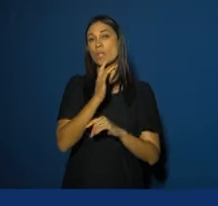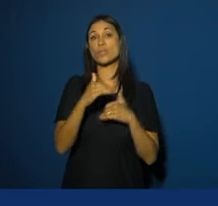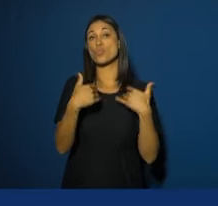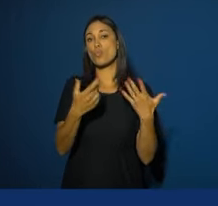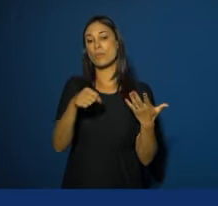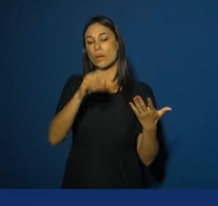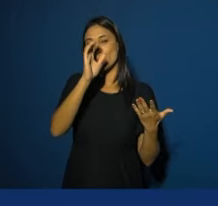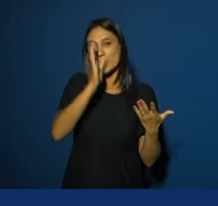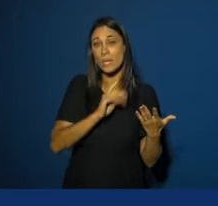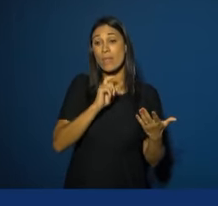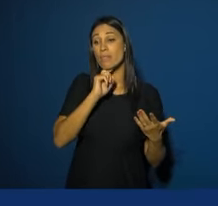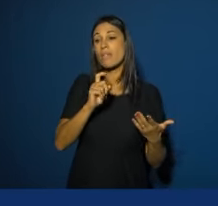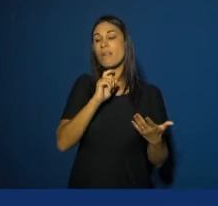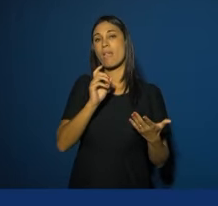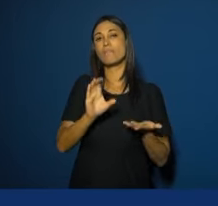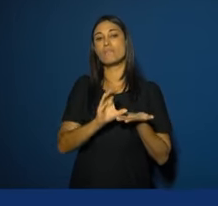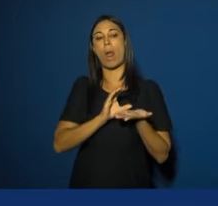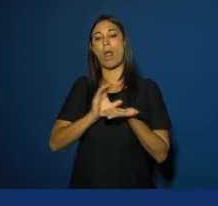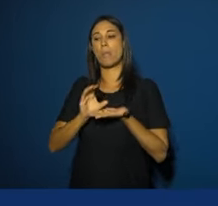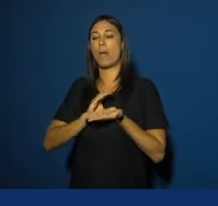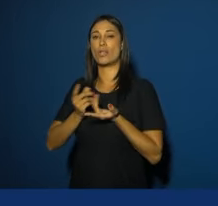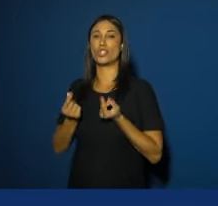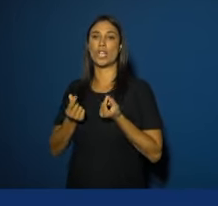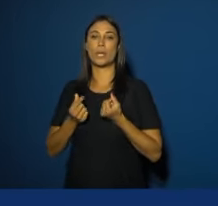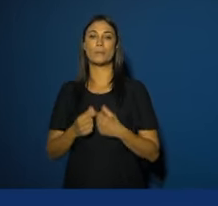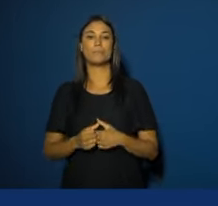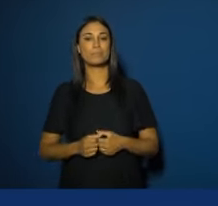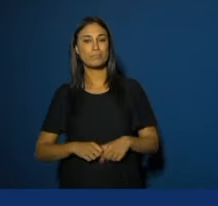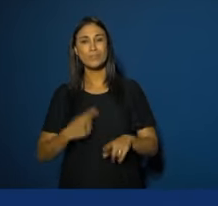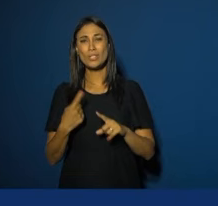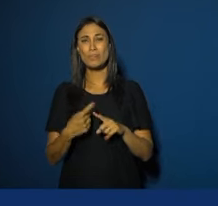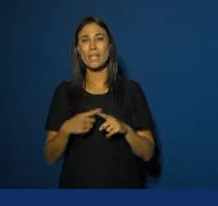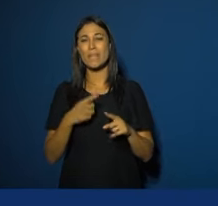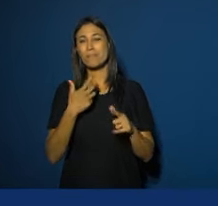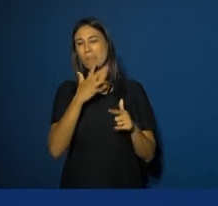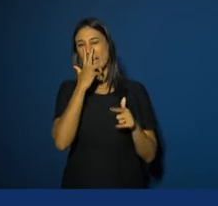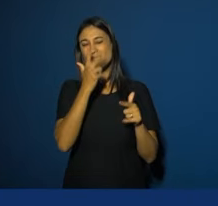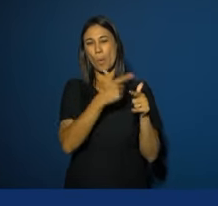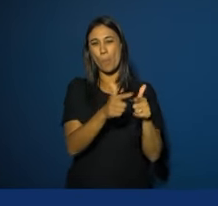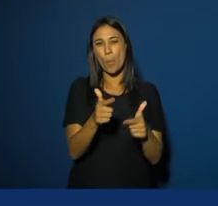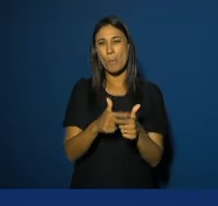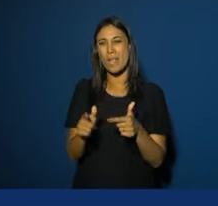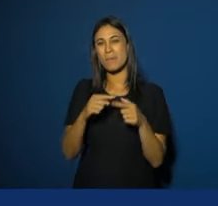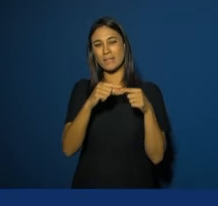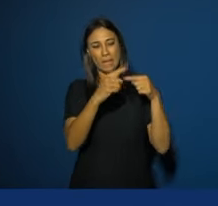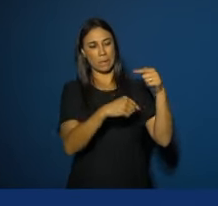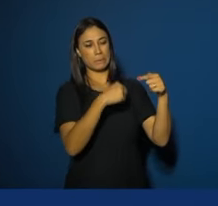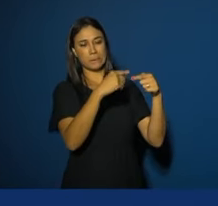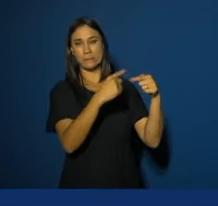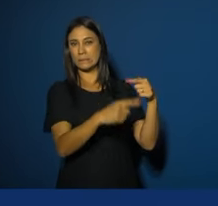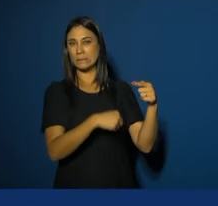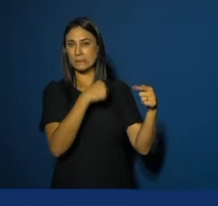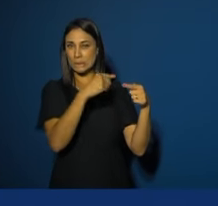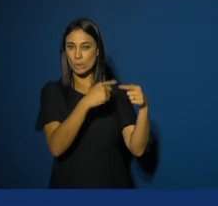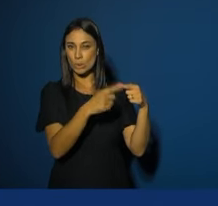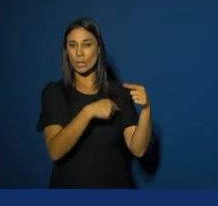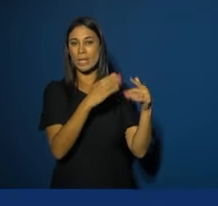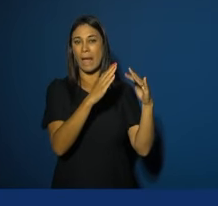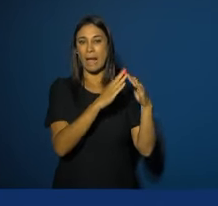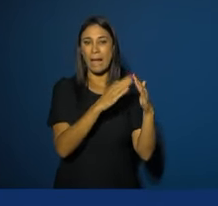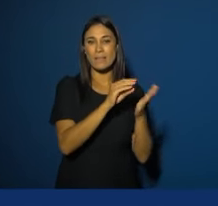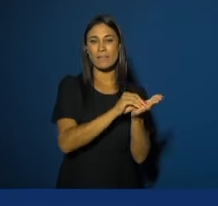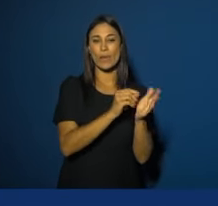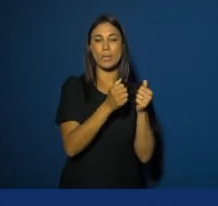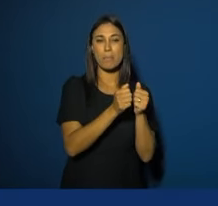quando no Brasil ninguém ganha dinheiro porque aí fica com aquele problema da casa e onde